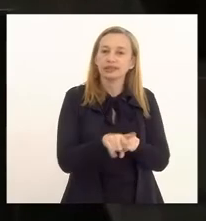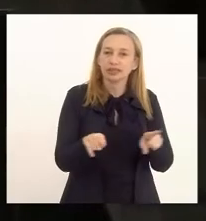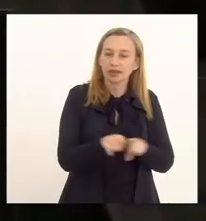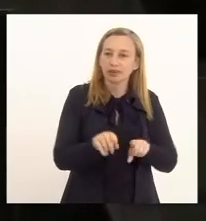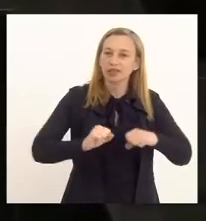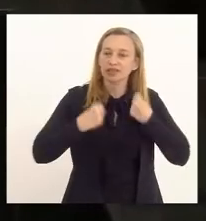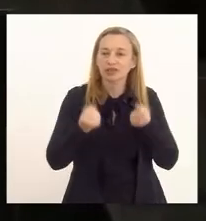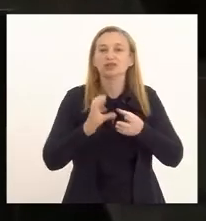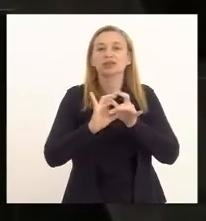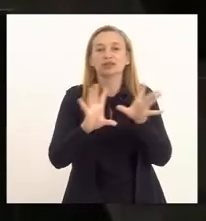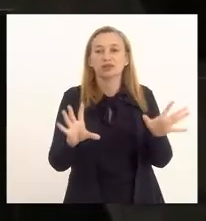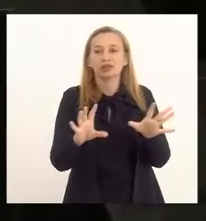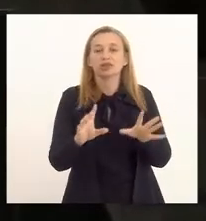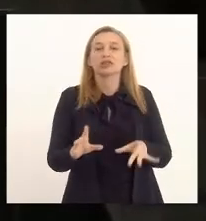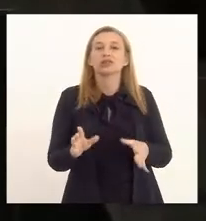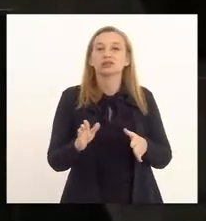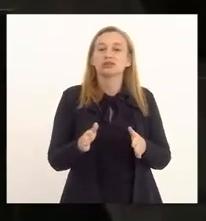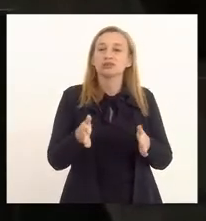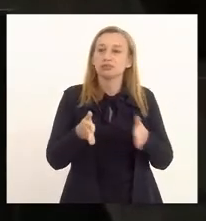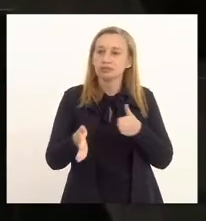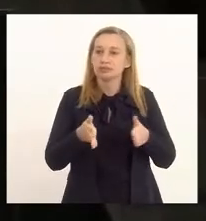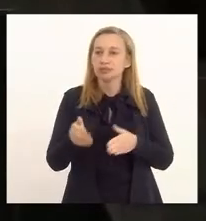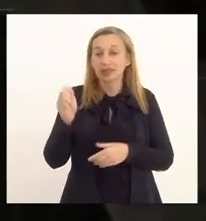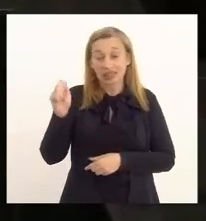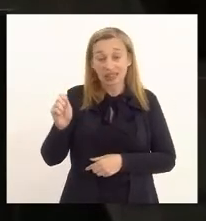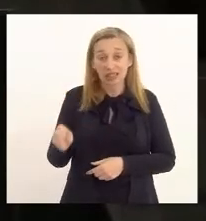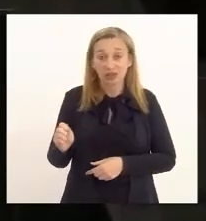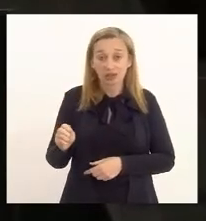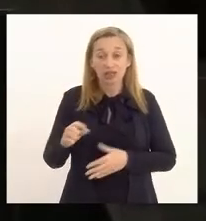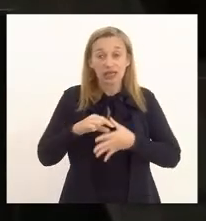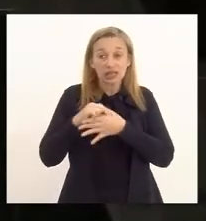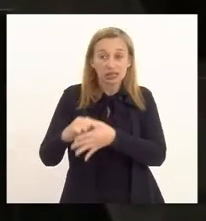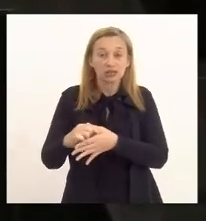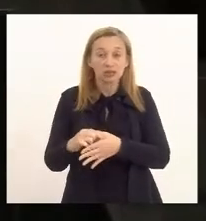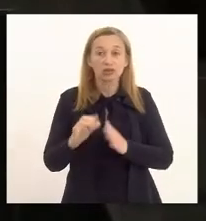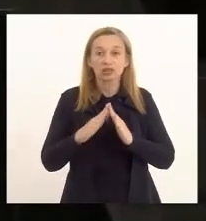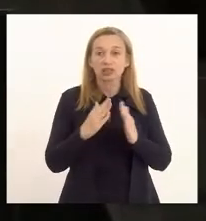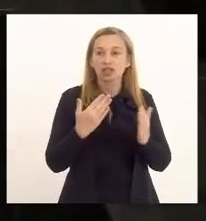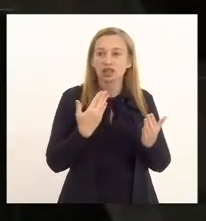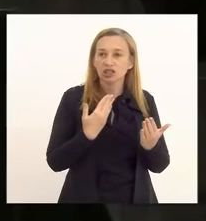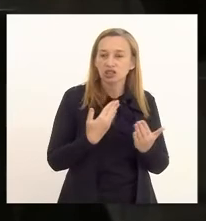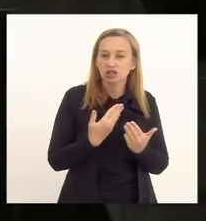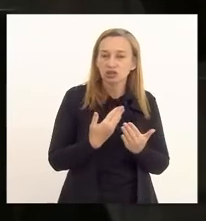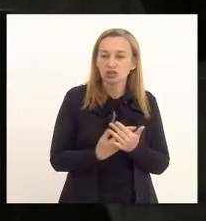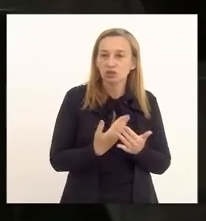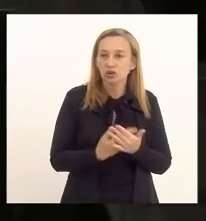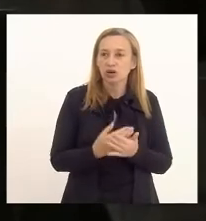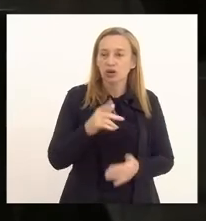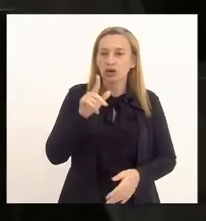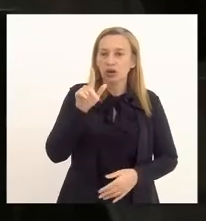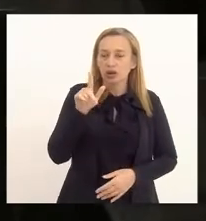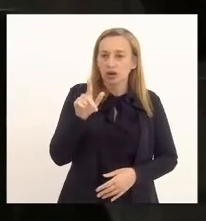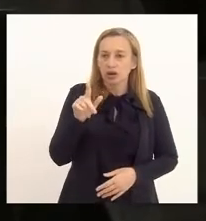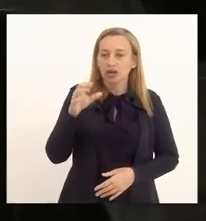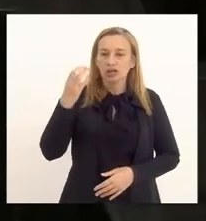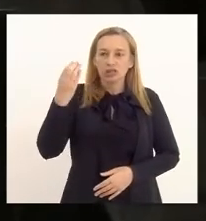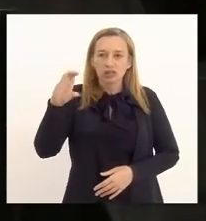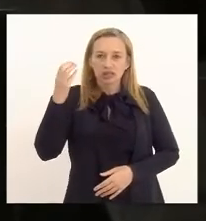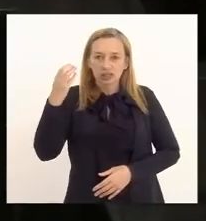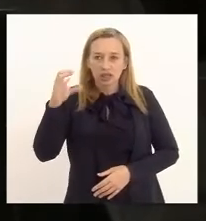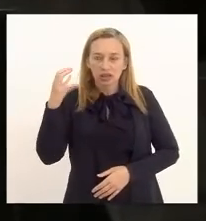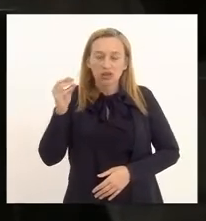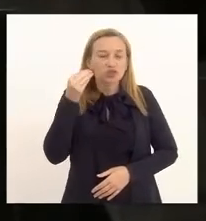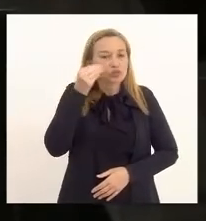da democracia. Inclusive, durante a ditadura, liderou no colégio, no ginásio polivalente Paulo Assis Ribeiro, em Niterói, uma